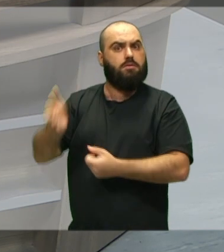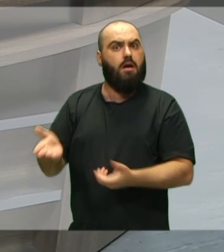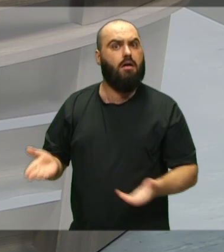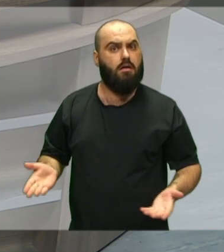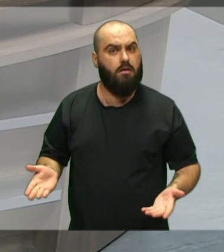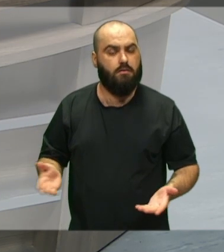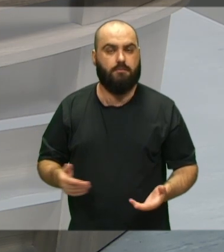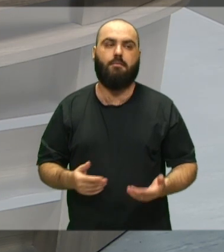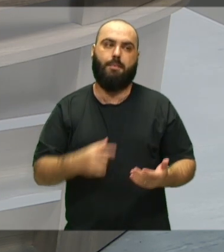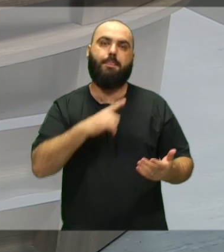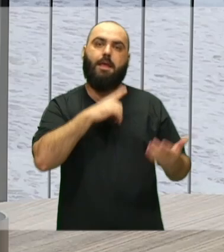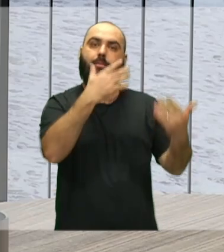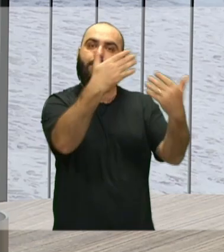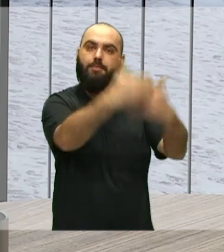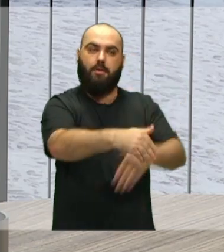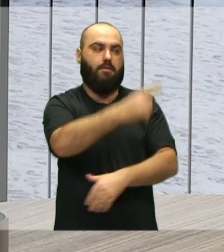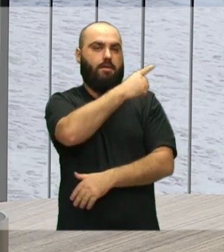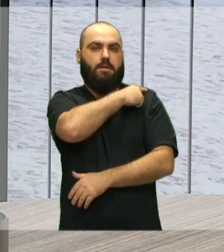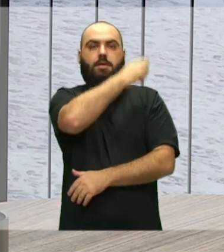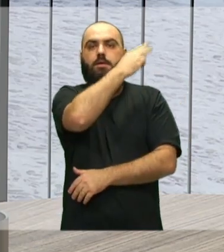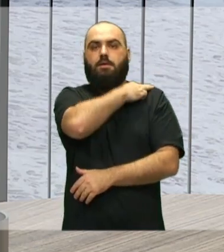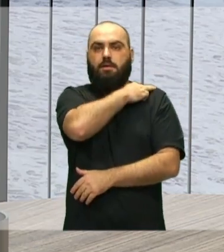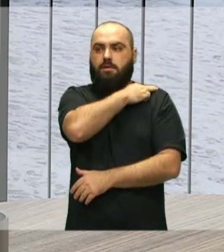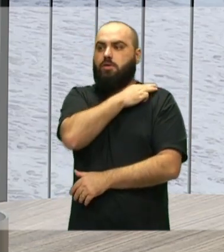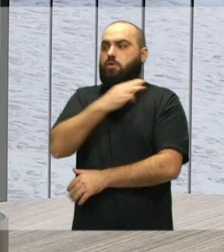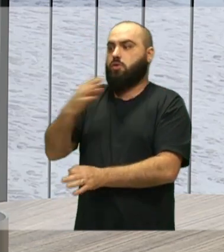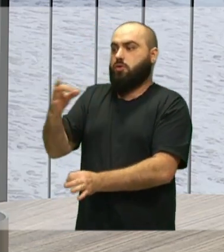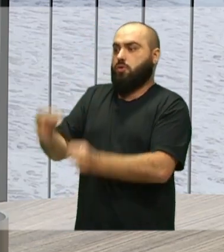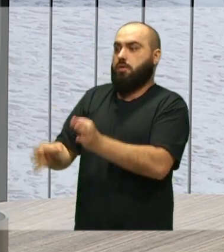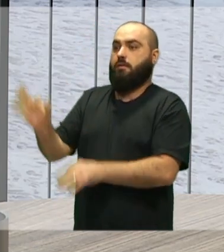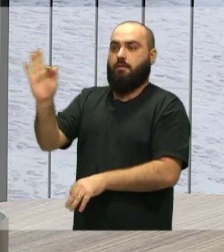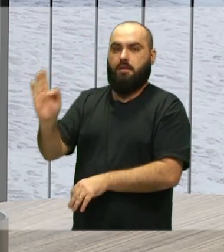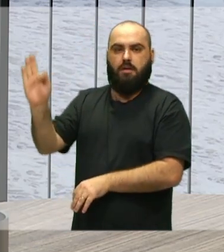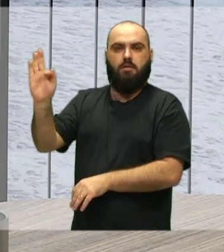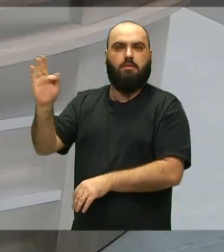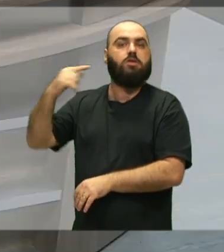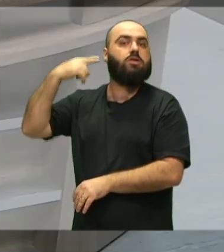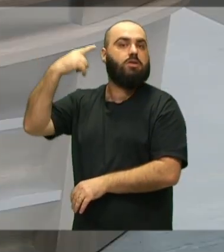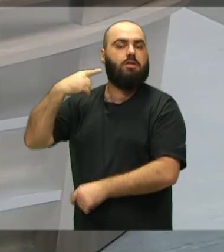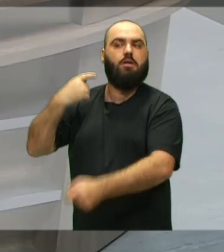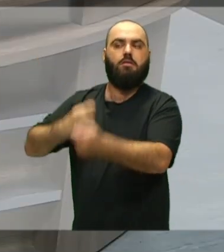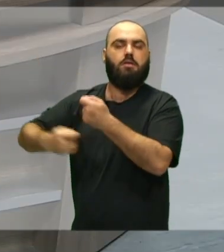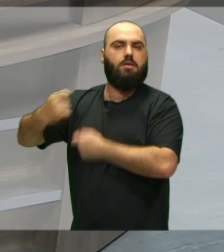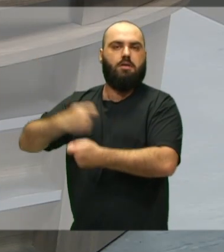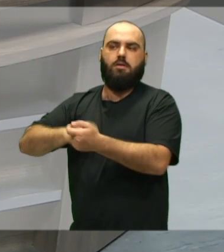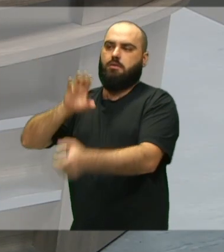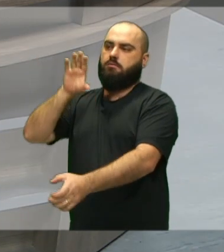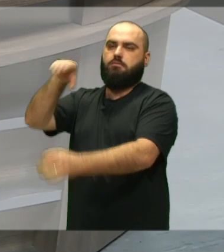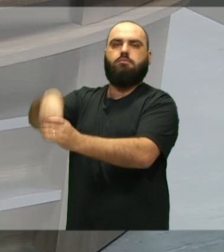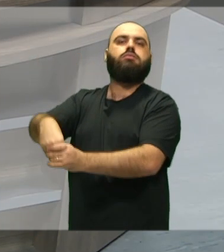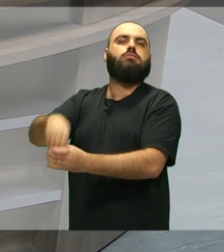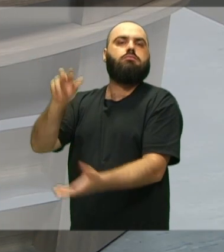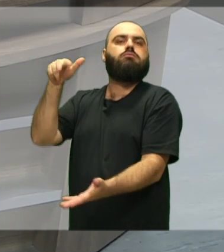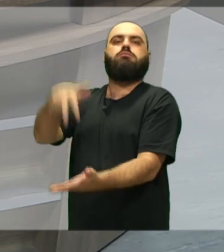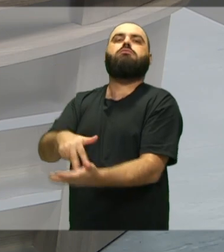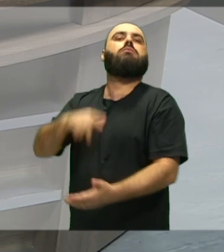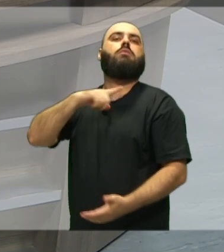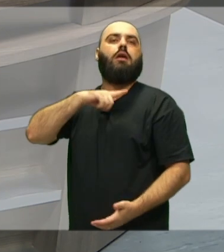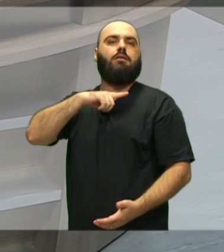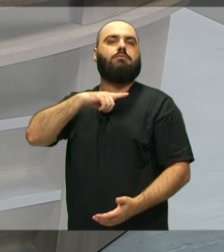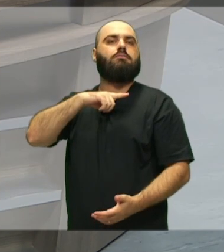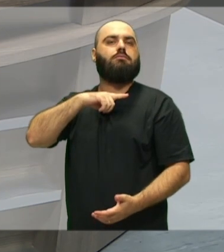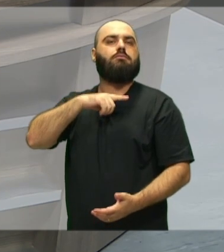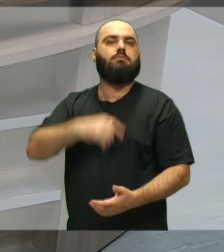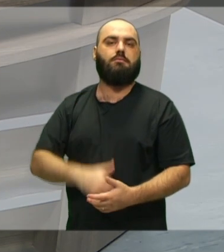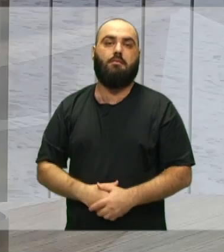segundo grau a provas de juiz federal, o direito administrativo ele acaba sendo exigido, né? Então, para